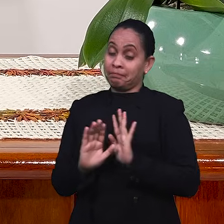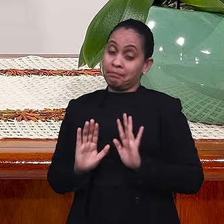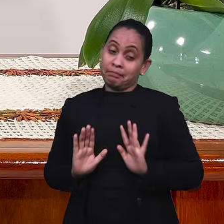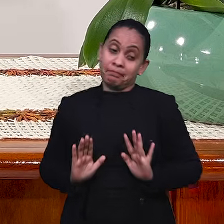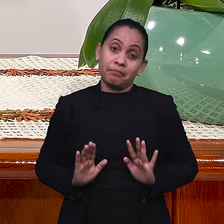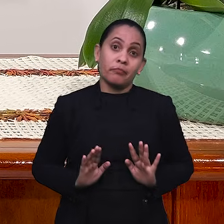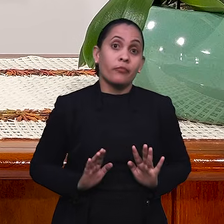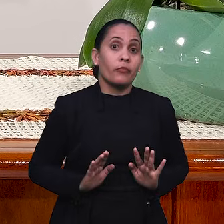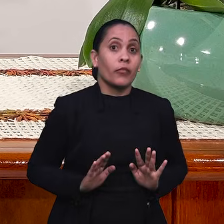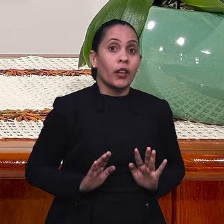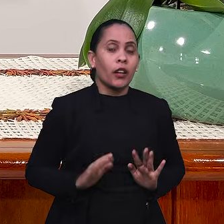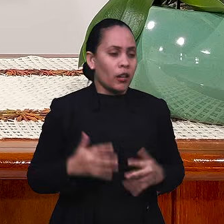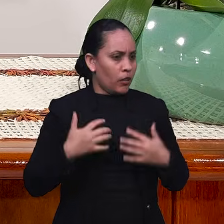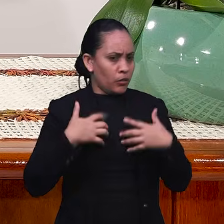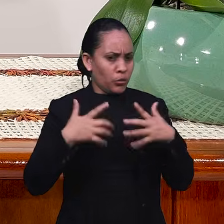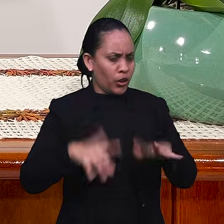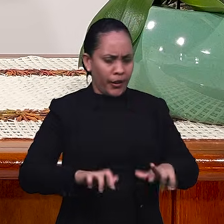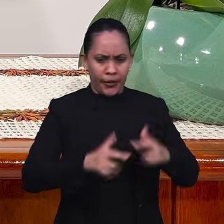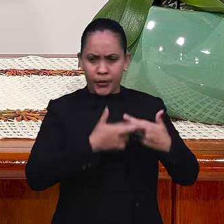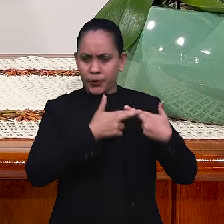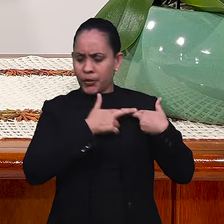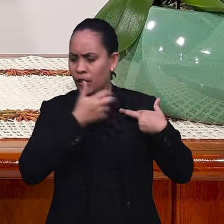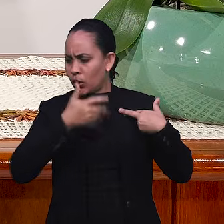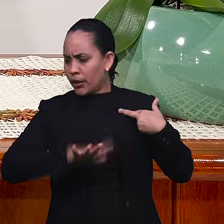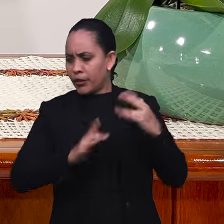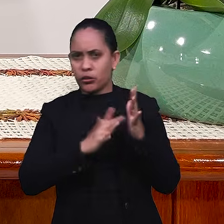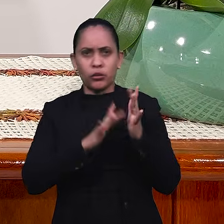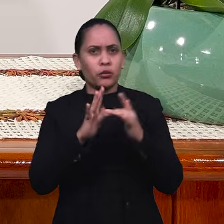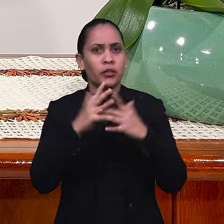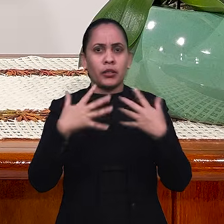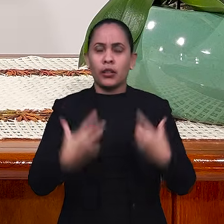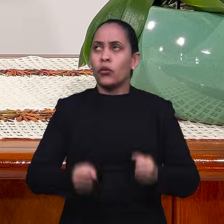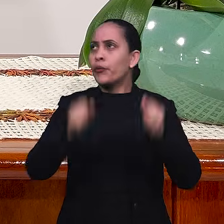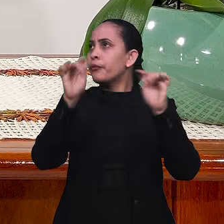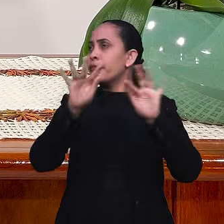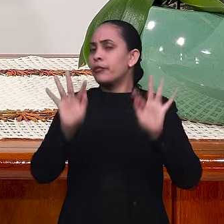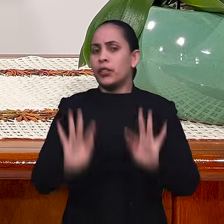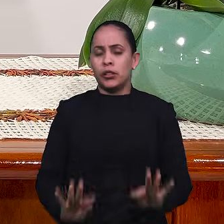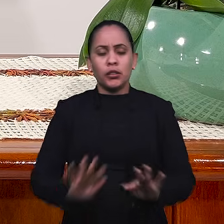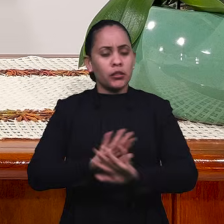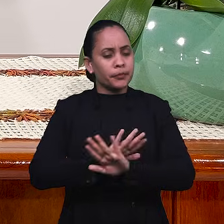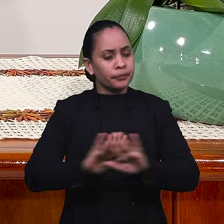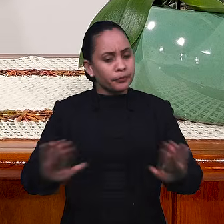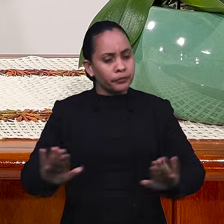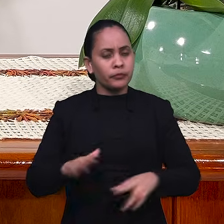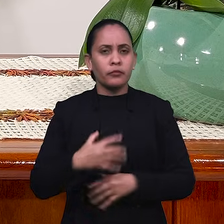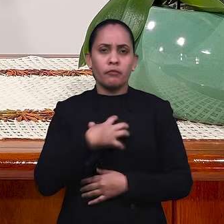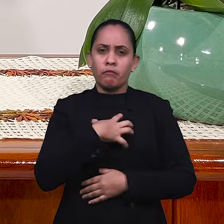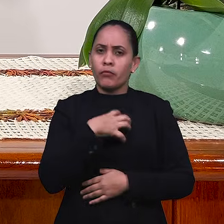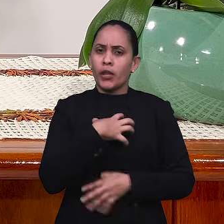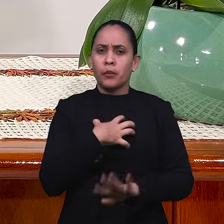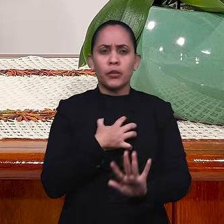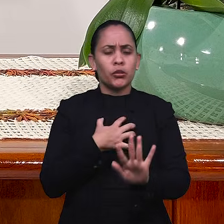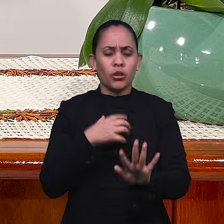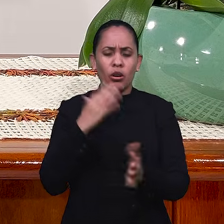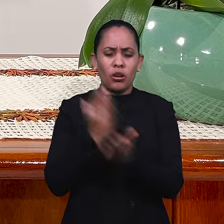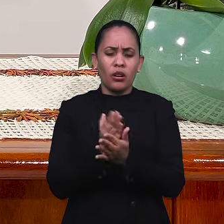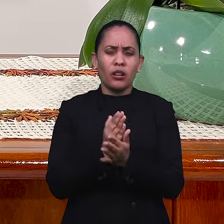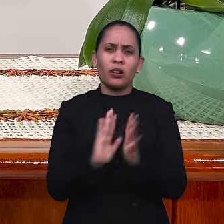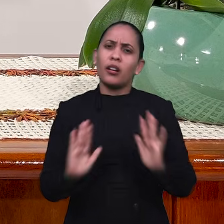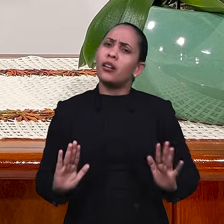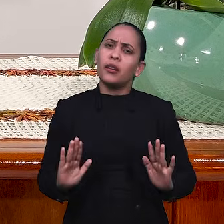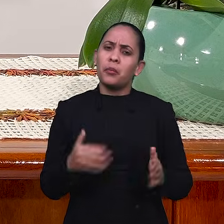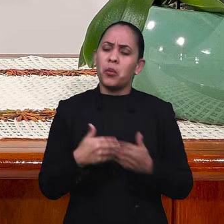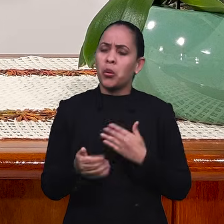ou simplesmente, eu não quero responsabilidade, eu aceitei Jesus, estou muito feliz com isso, e fico nisso, e acabou, não